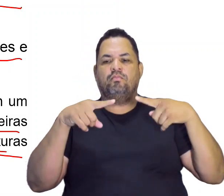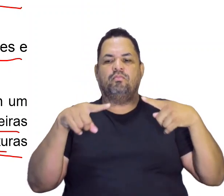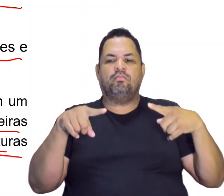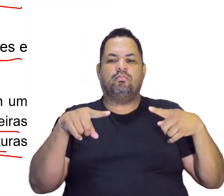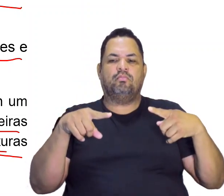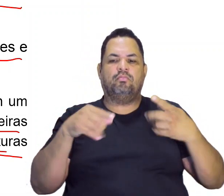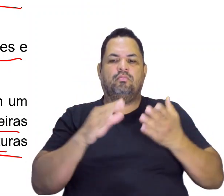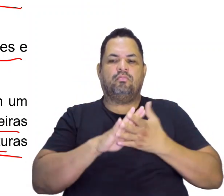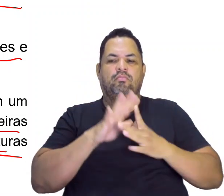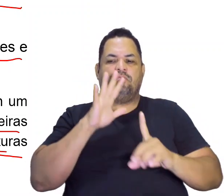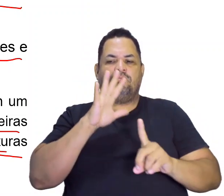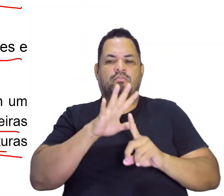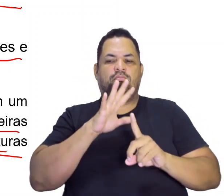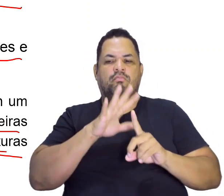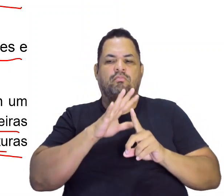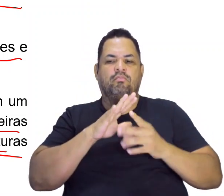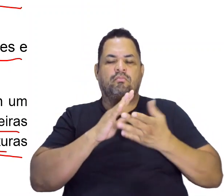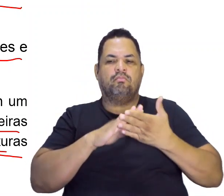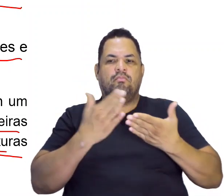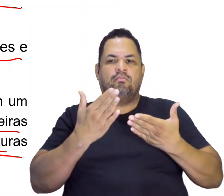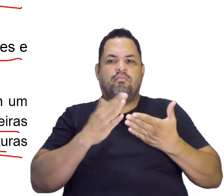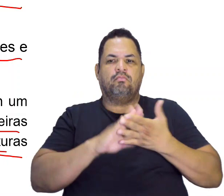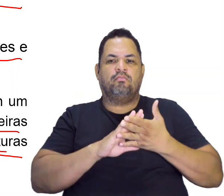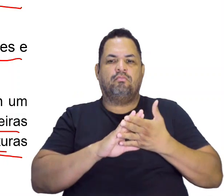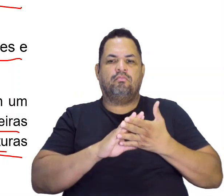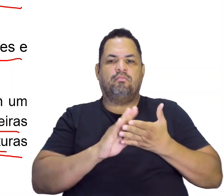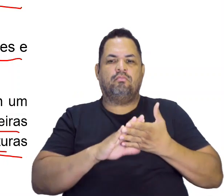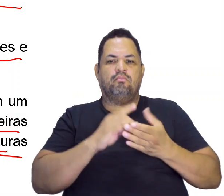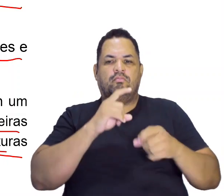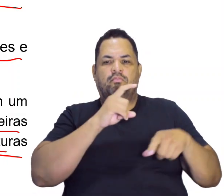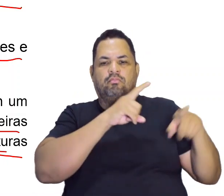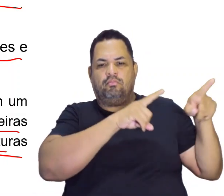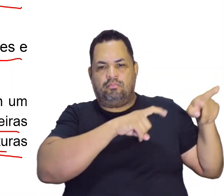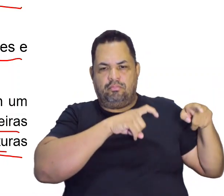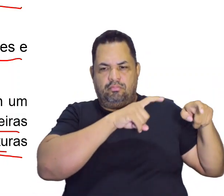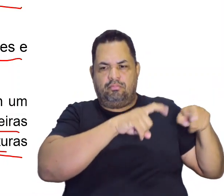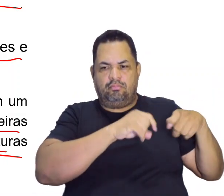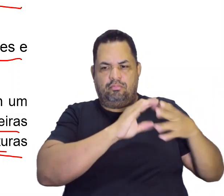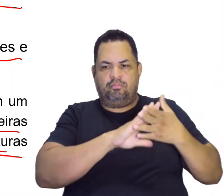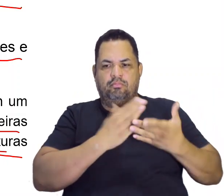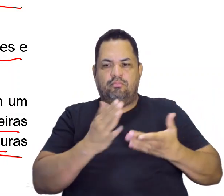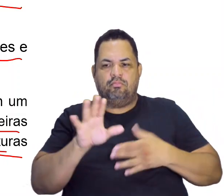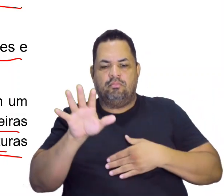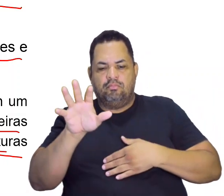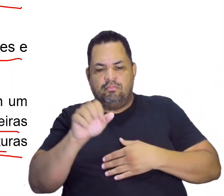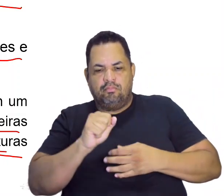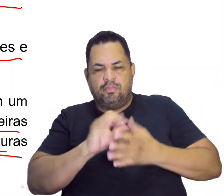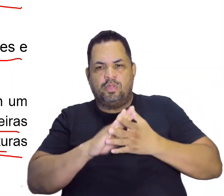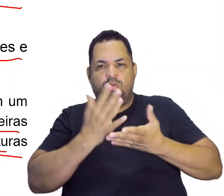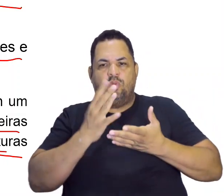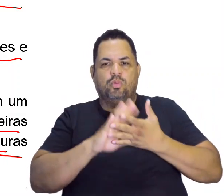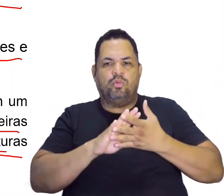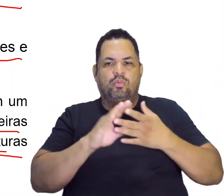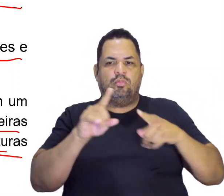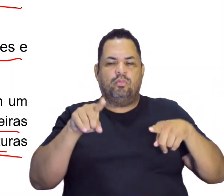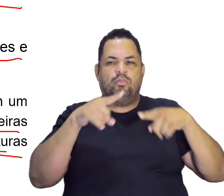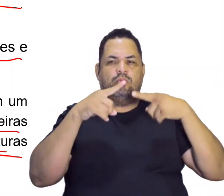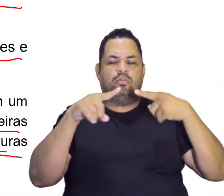com influências do interior, pegou algumas canções folclóricas e fez